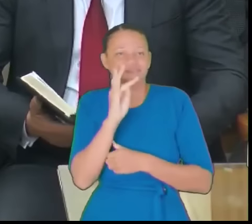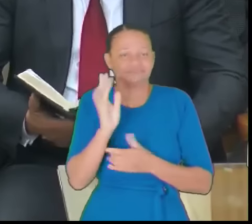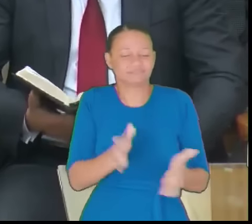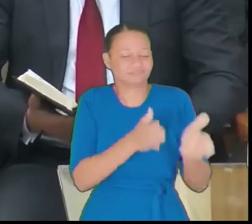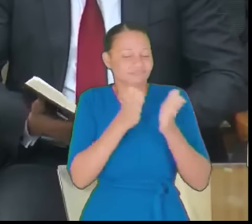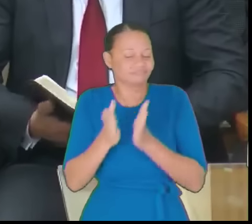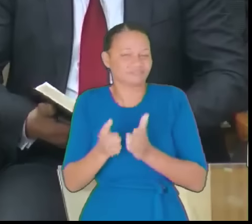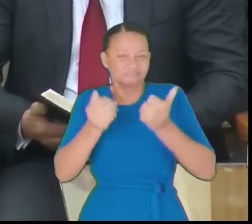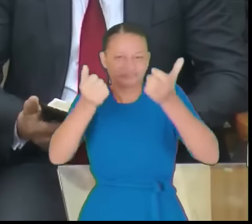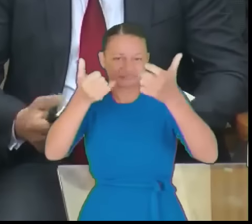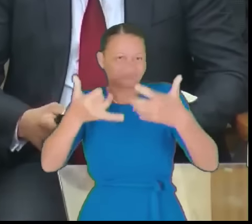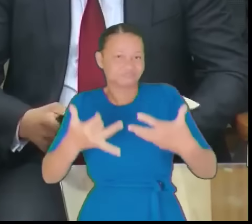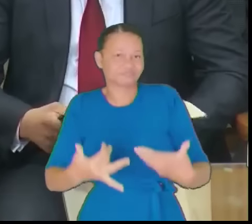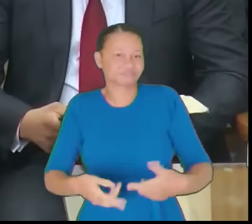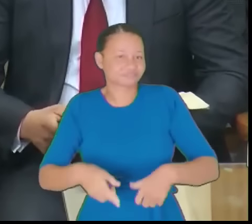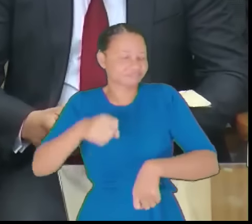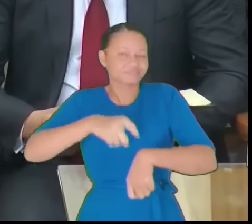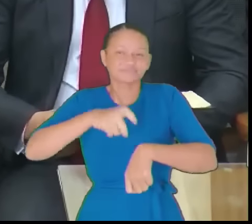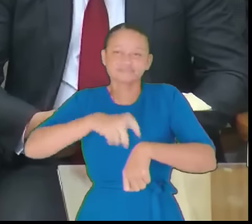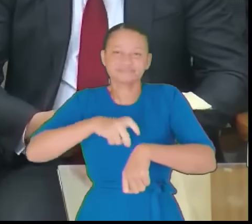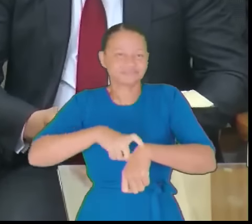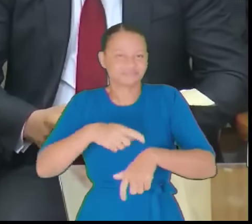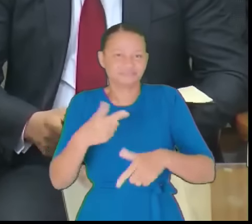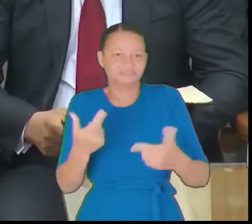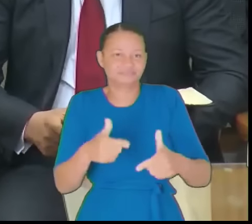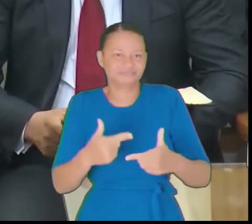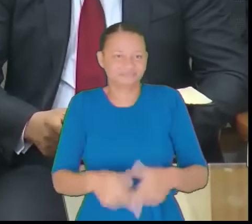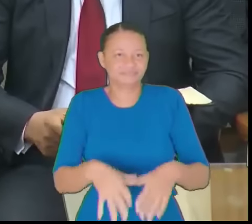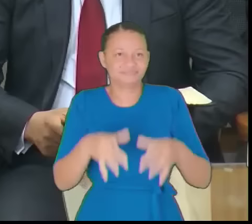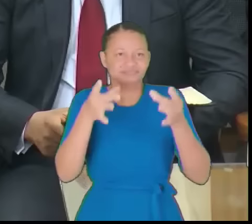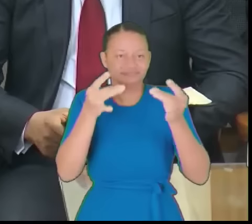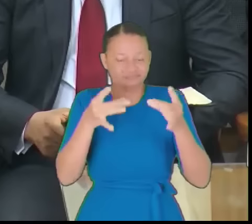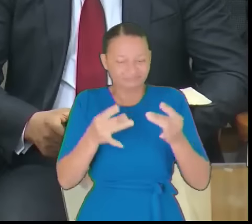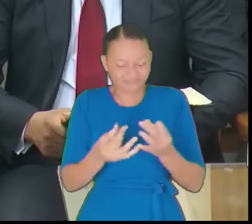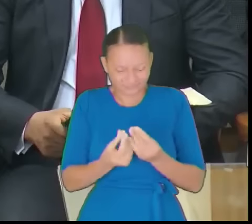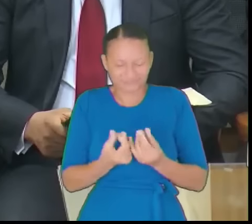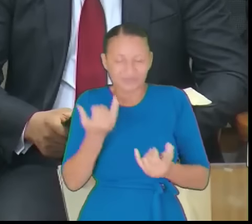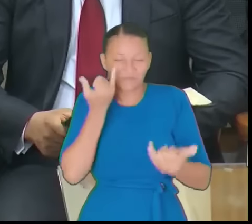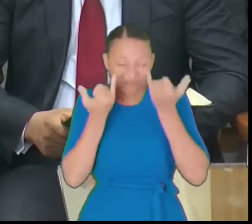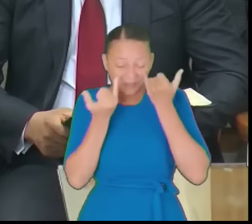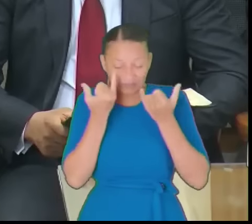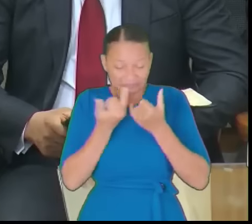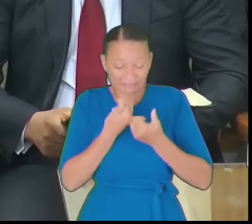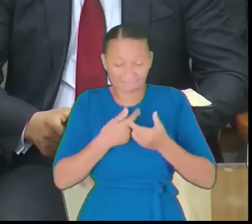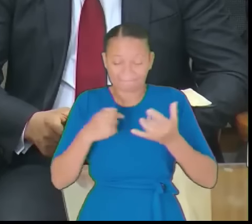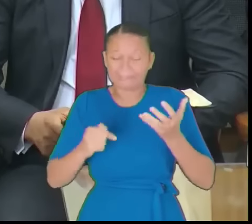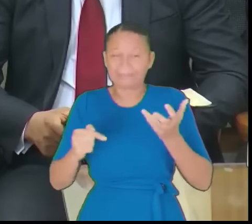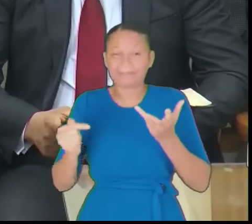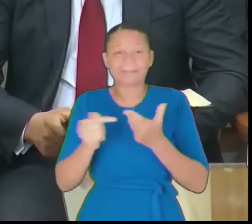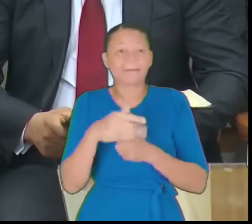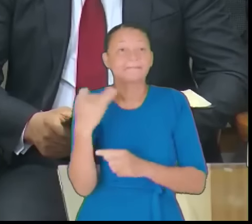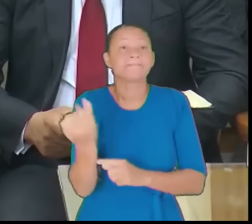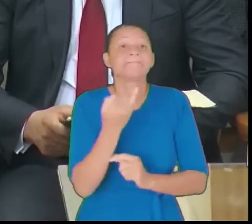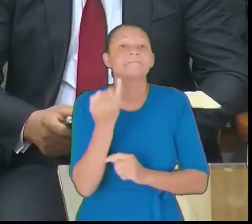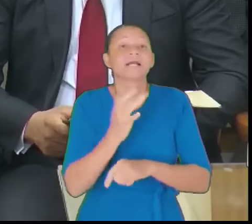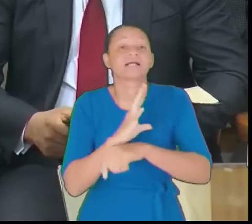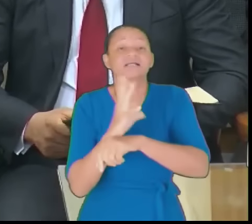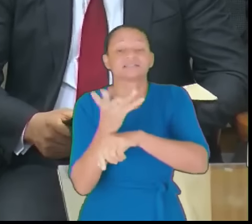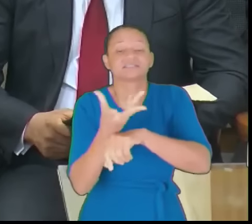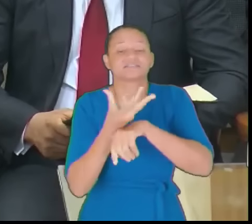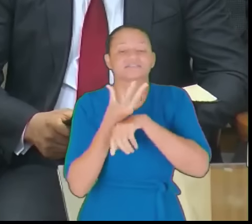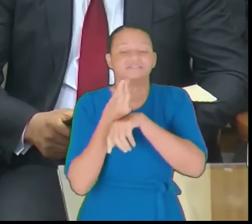detalhes, porque não dá tempo, e cada detalhe é muita coisa, e o importante é que a igreja de Jesus, ela é